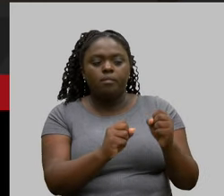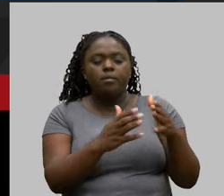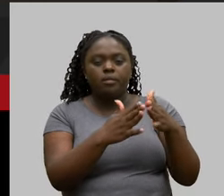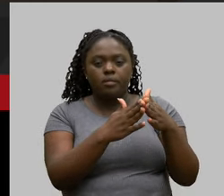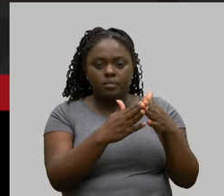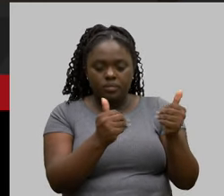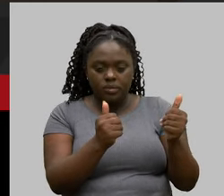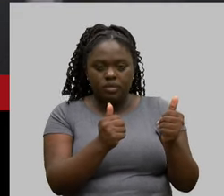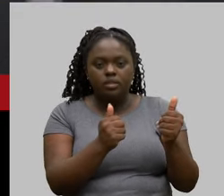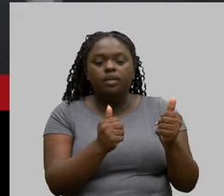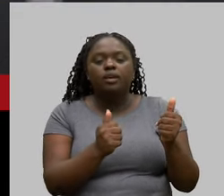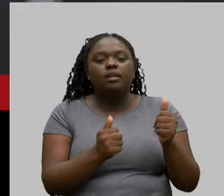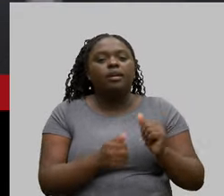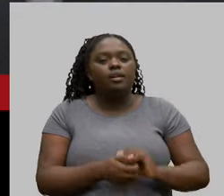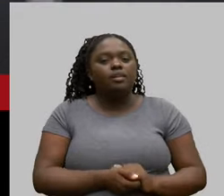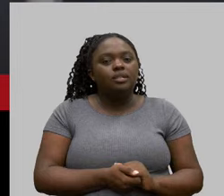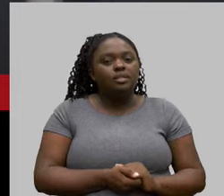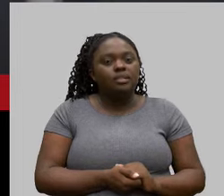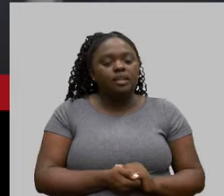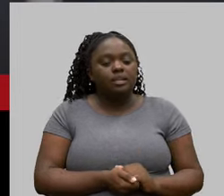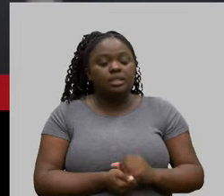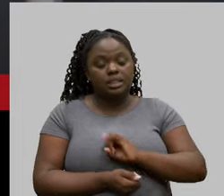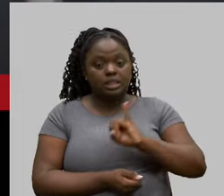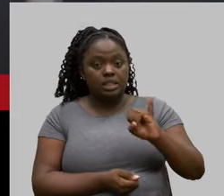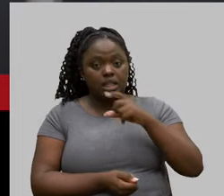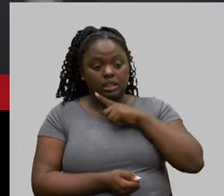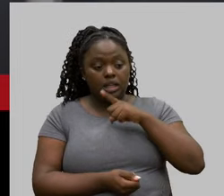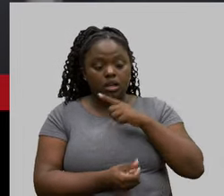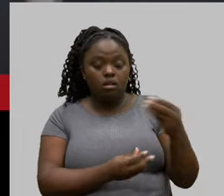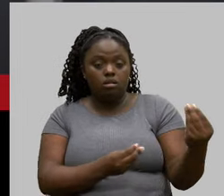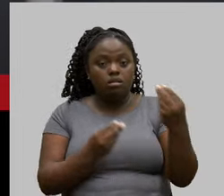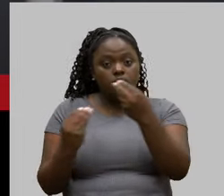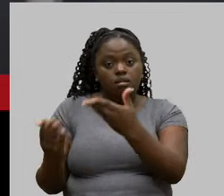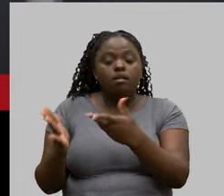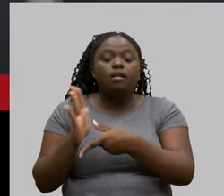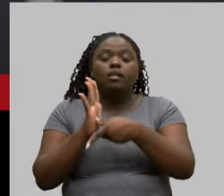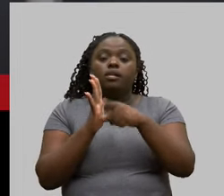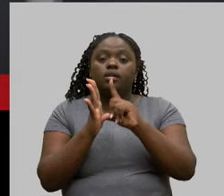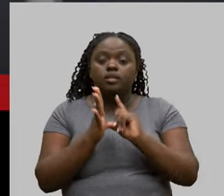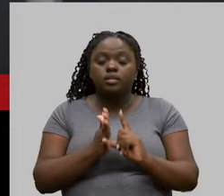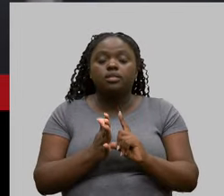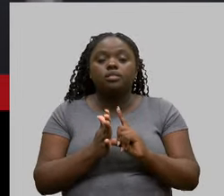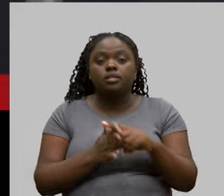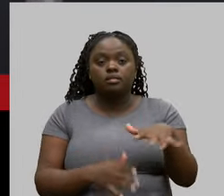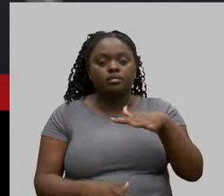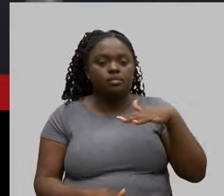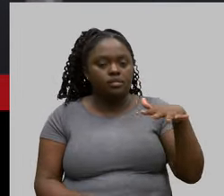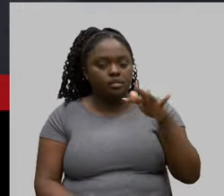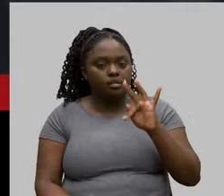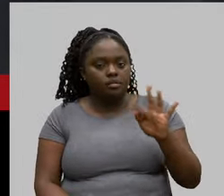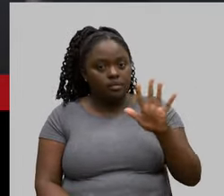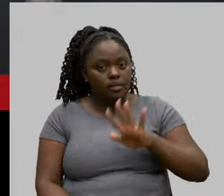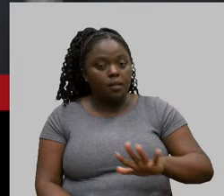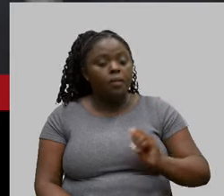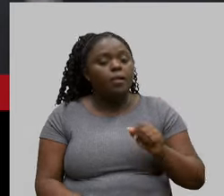próprio para regime Geral de previdência caso ele tenha contribuído antes de ingressar no no ente federativo e também todas as despesas que eu vou